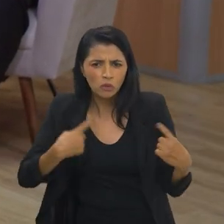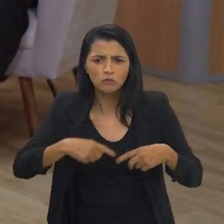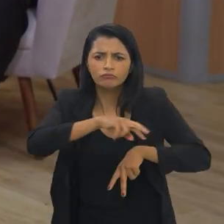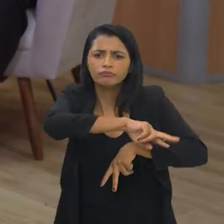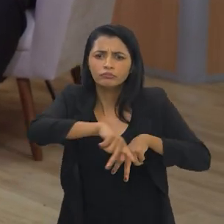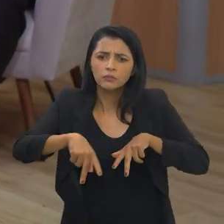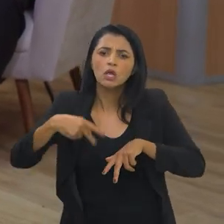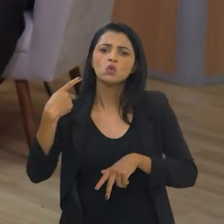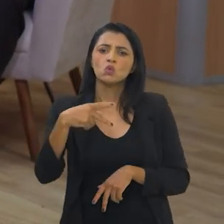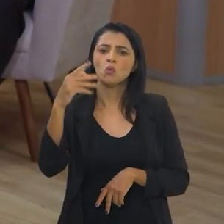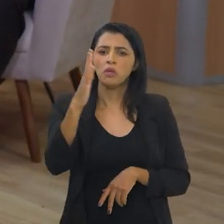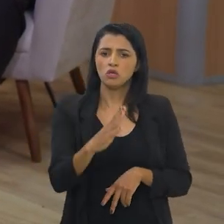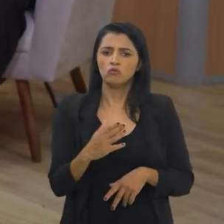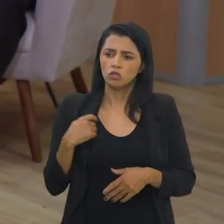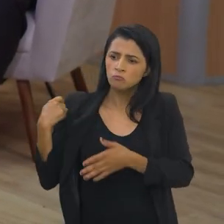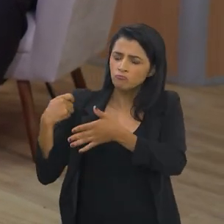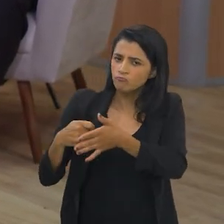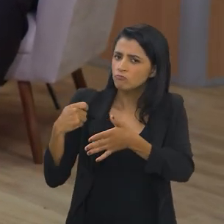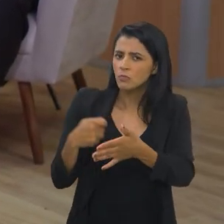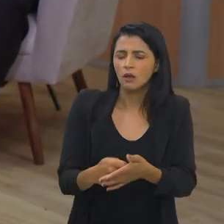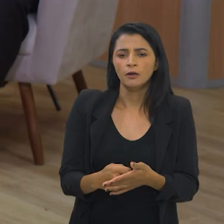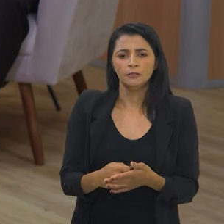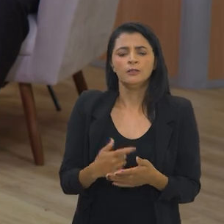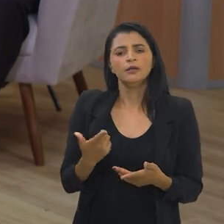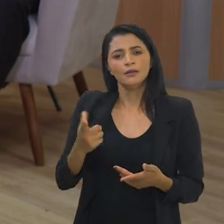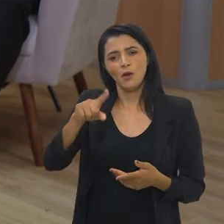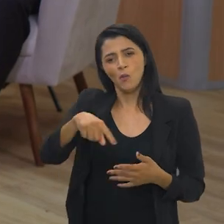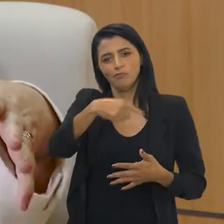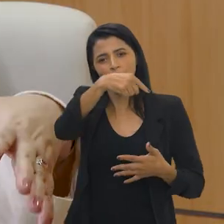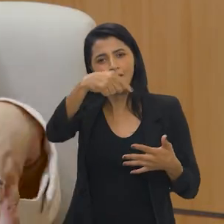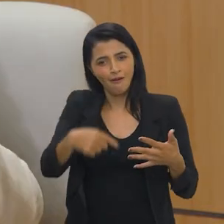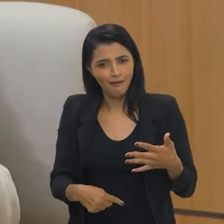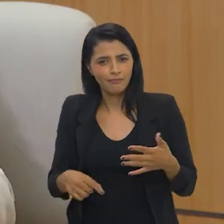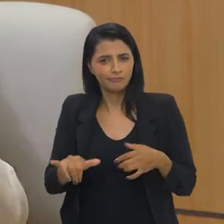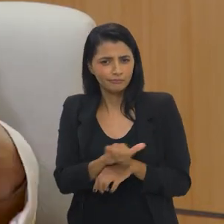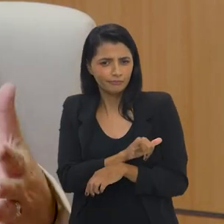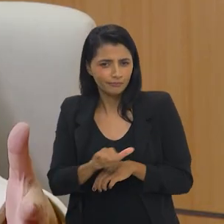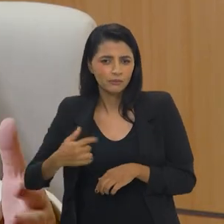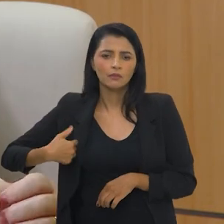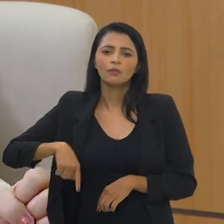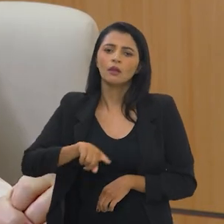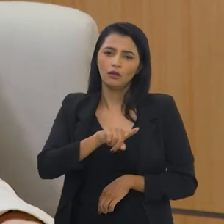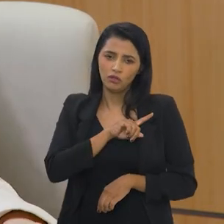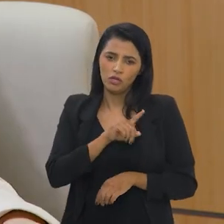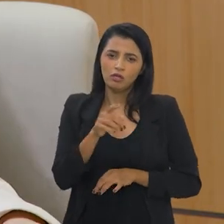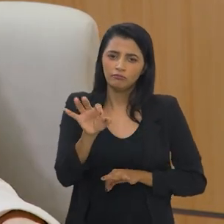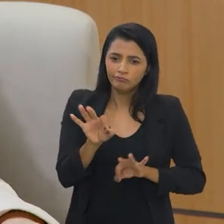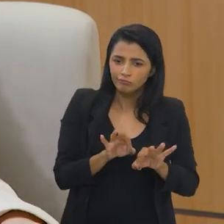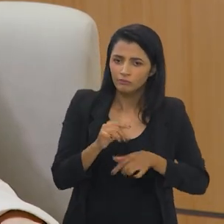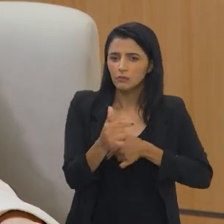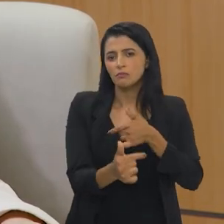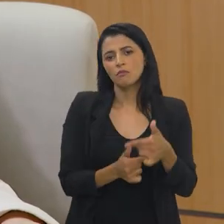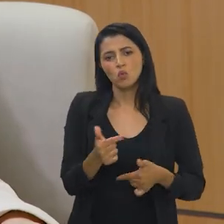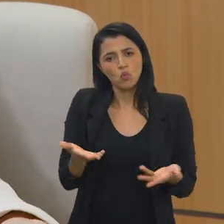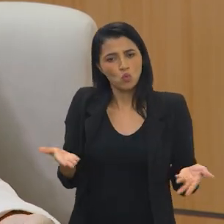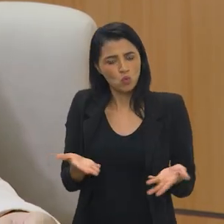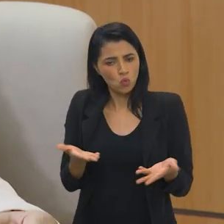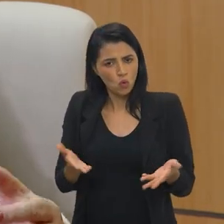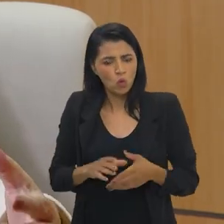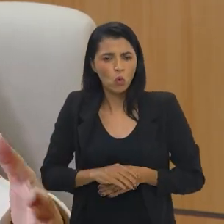política de gênero no nosso país então assim são essas as diversas ações que nós estamos trabalhando